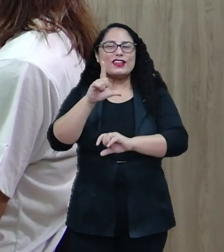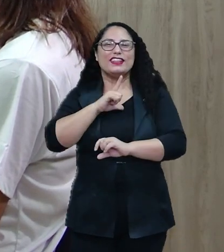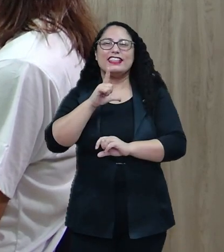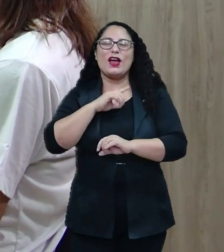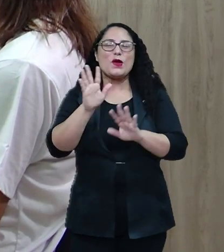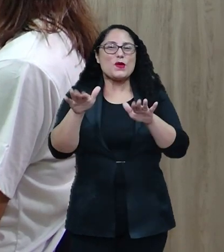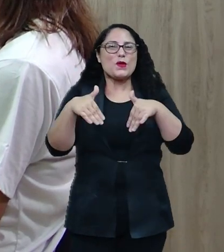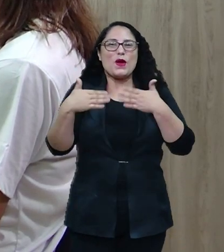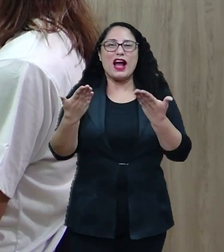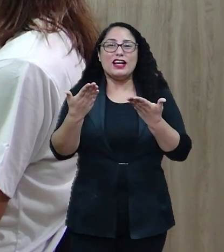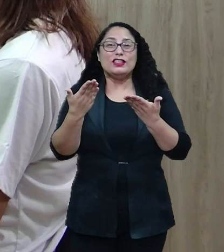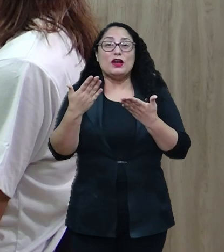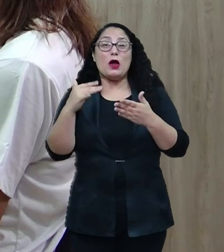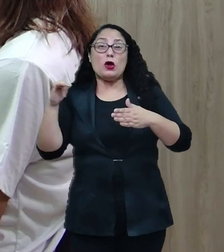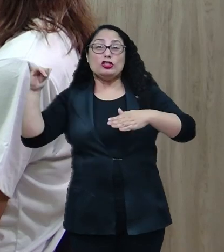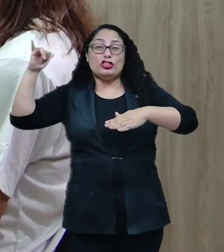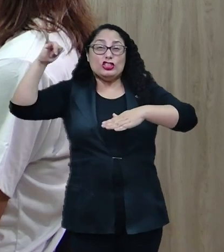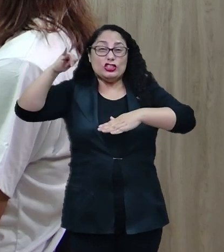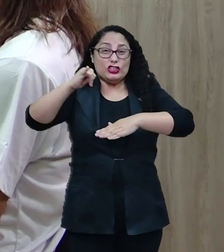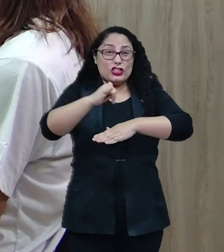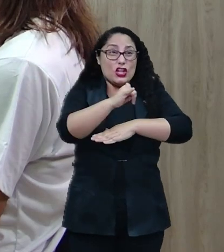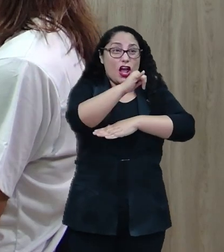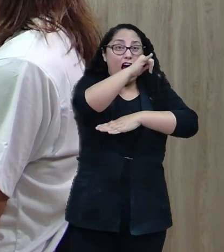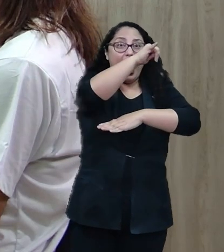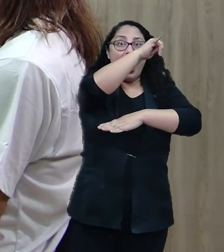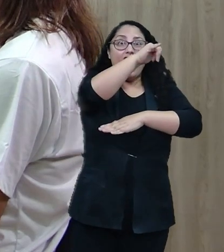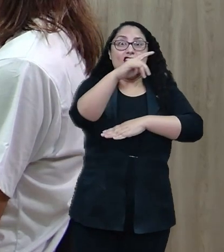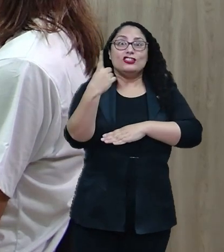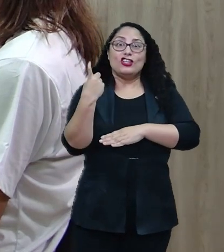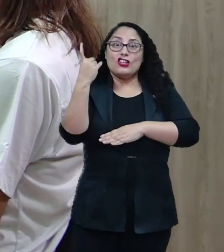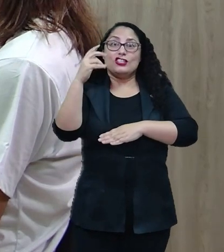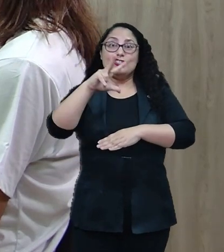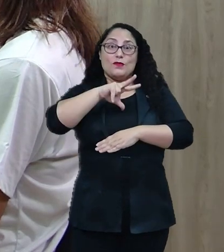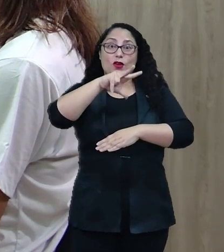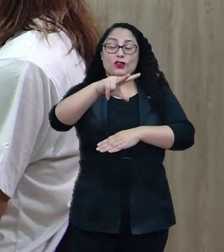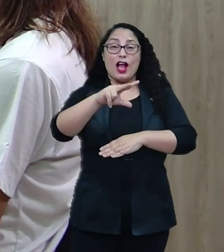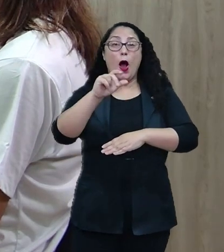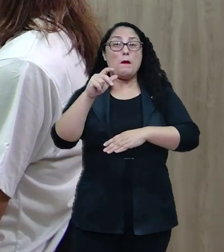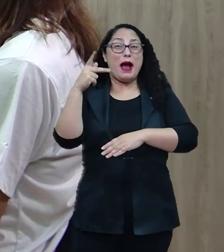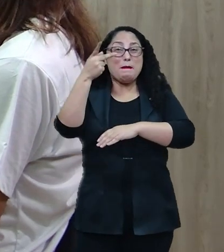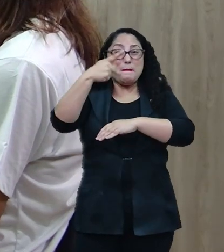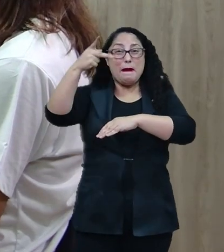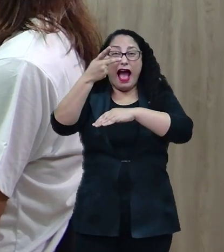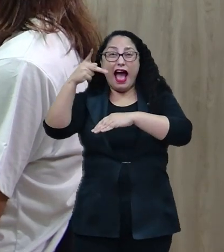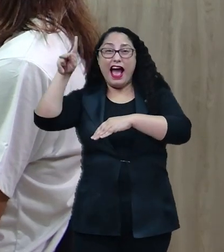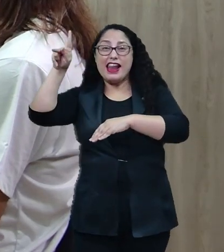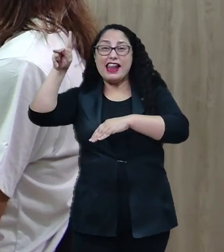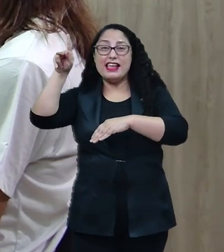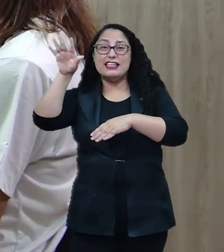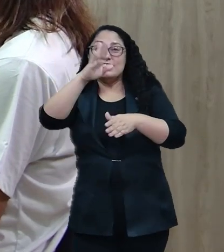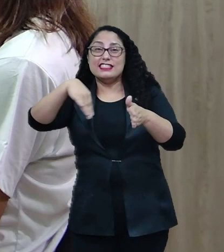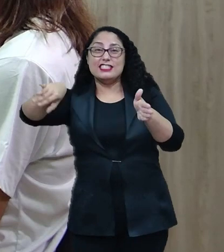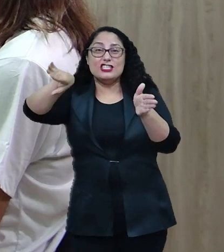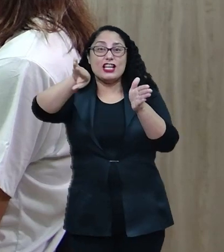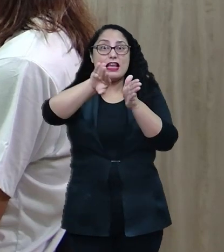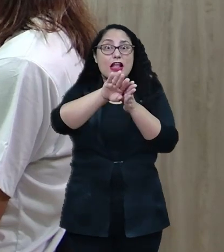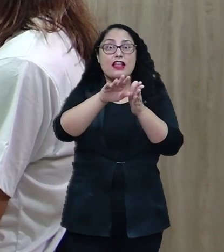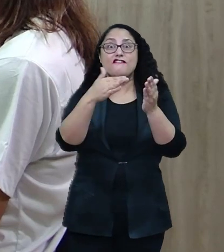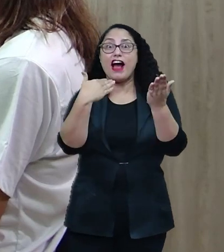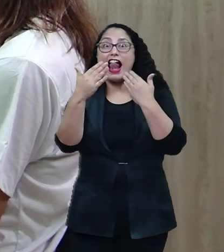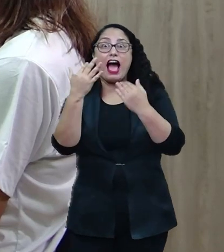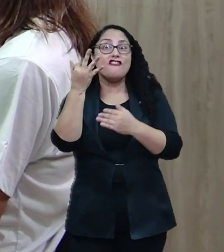foi quando eu peguei o voo sozinha, de Portugal para Paris, e aí cheguei lá e não sabia